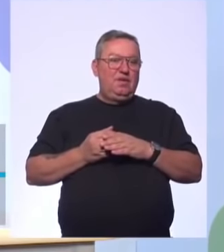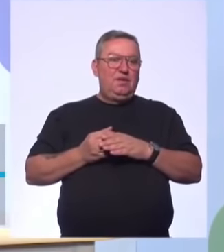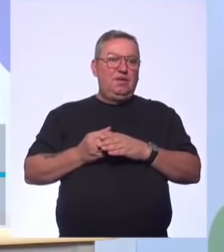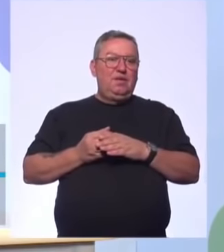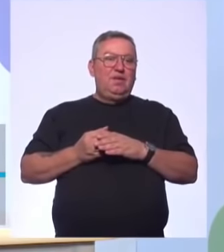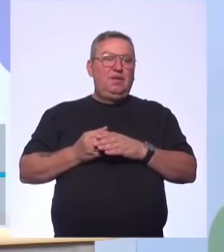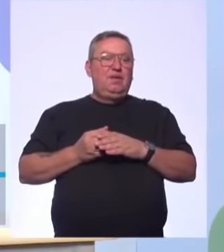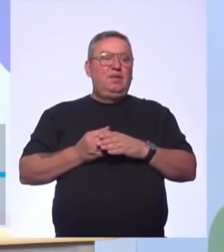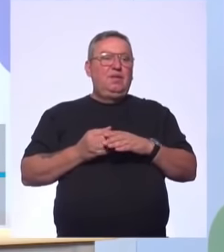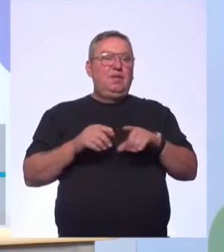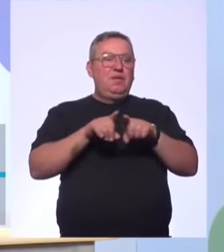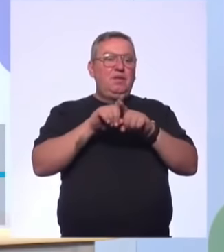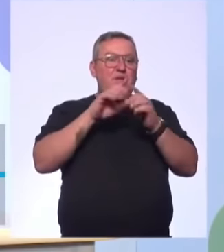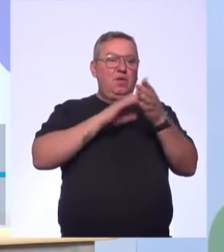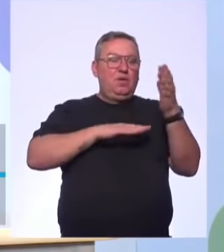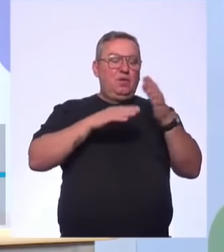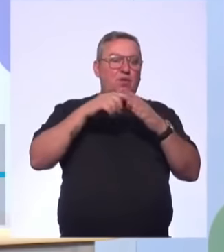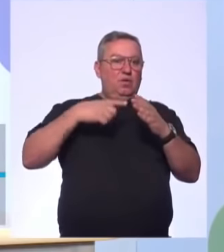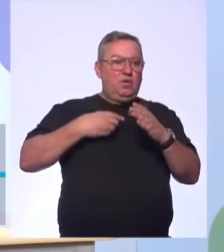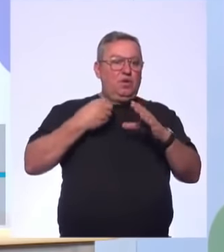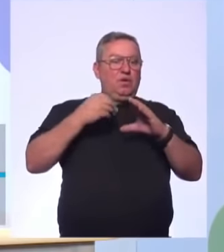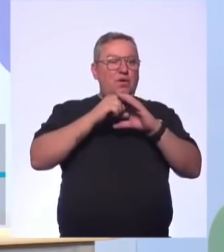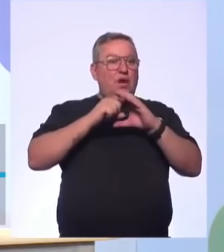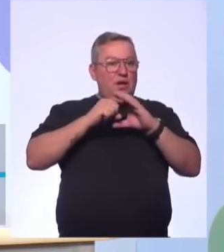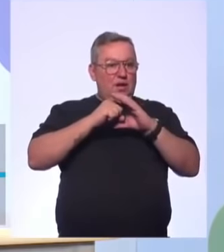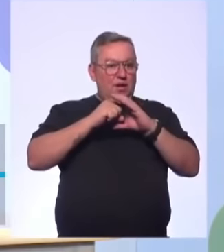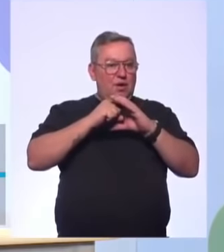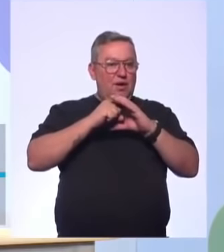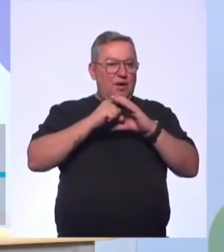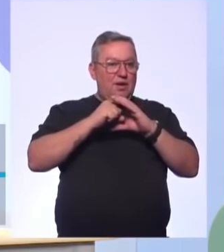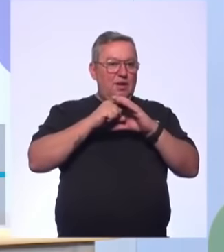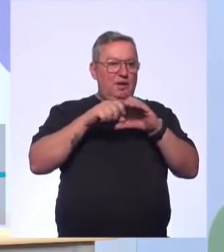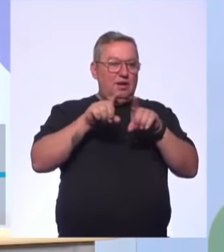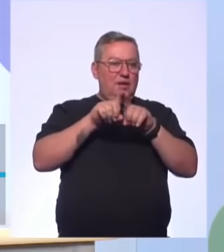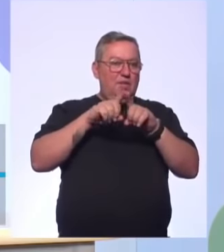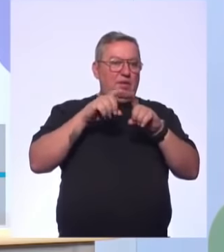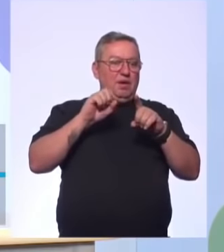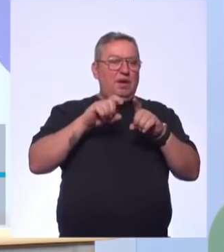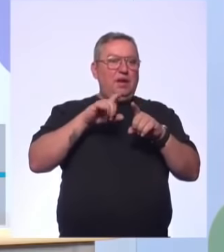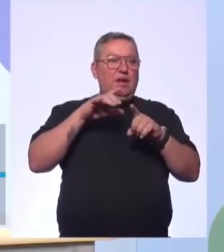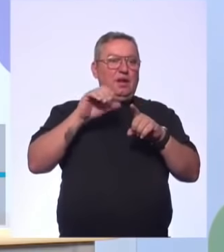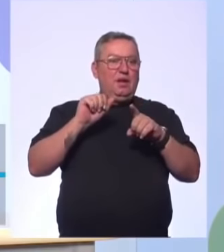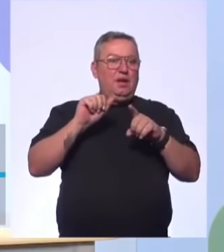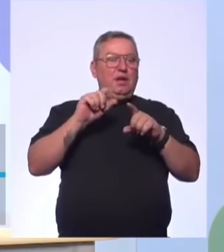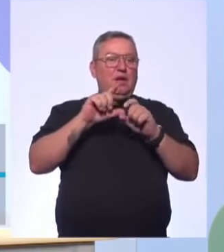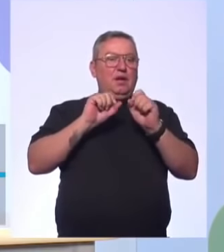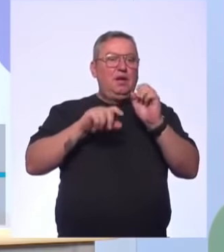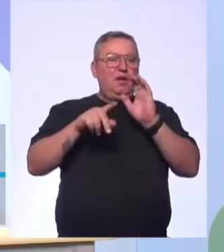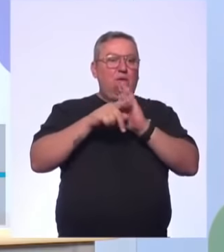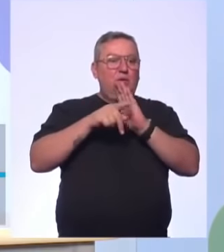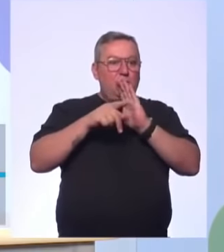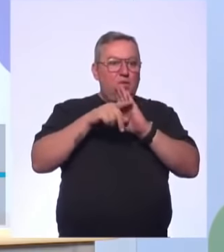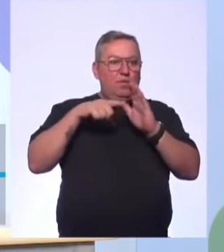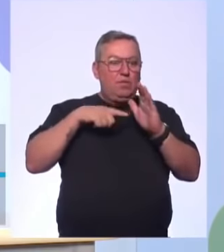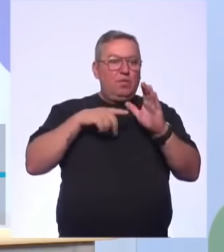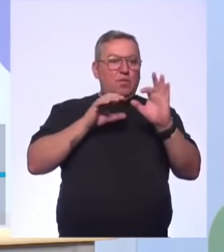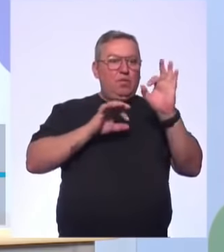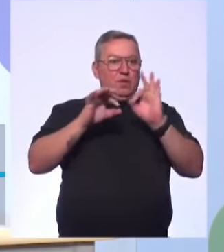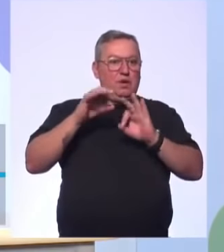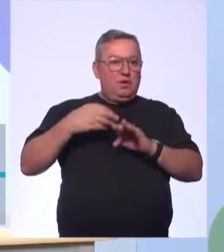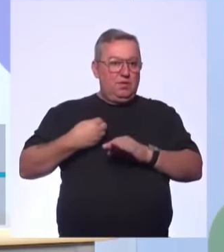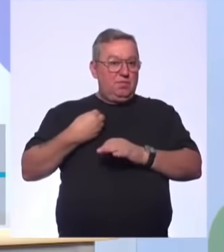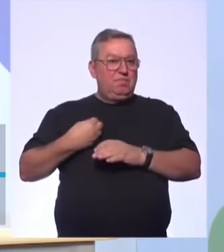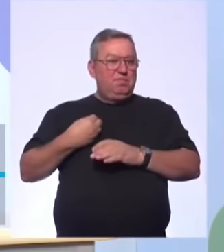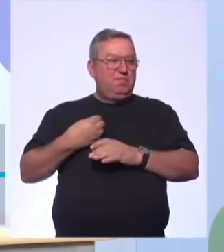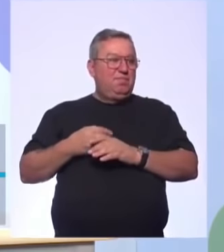seres humanos possuem células. O Felipe, as células são as unidades estruturais e funcionais dos organismos